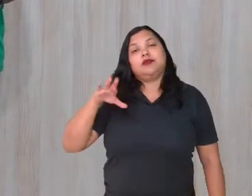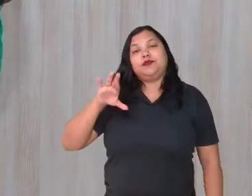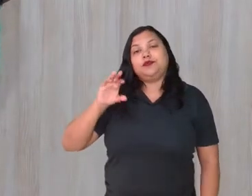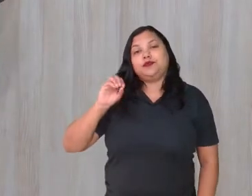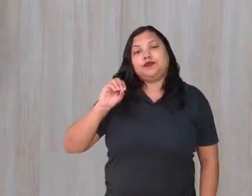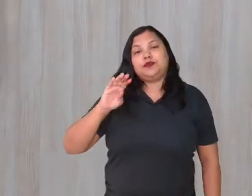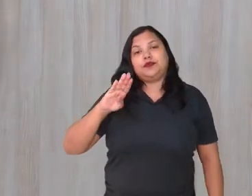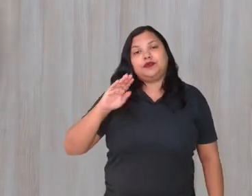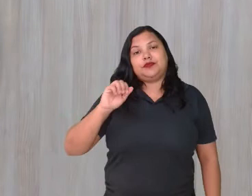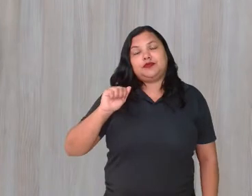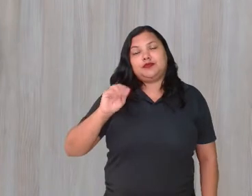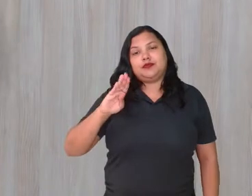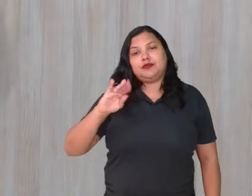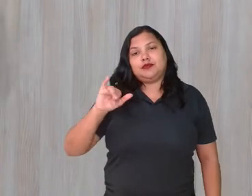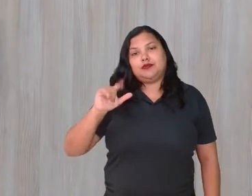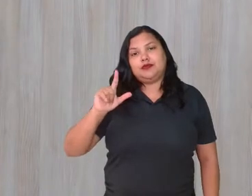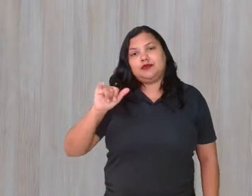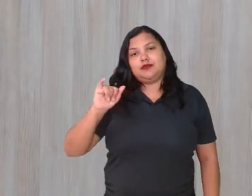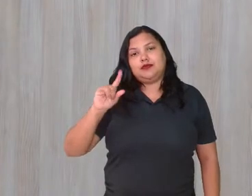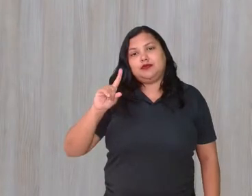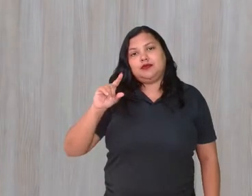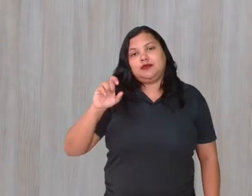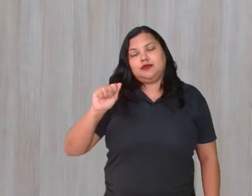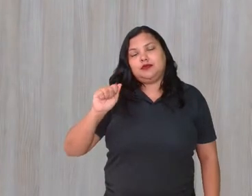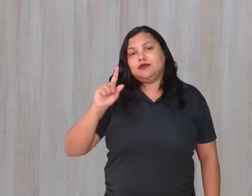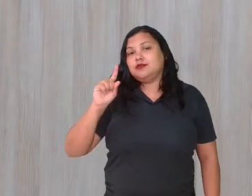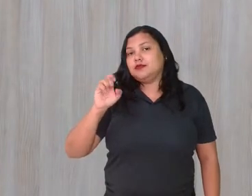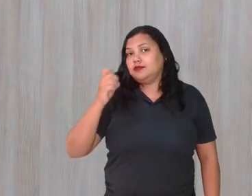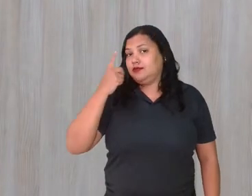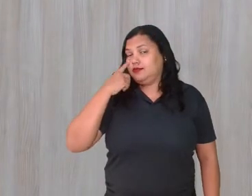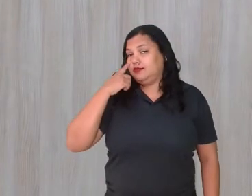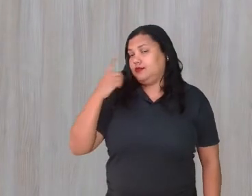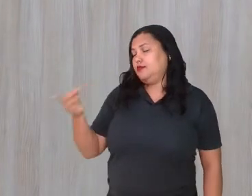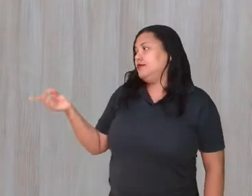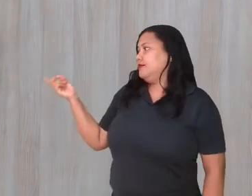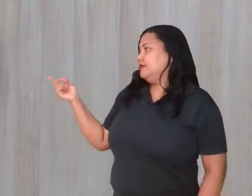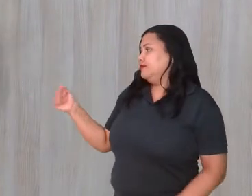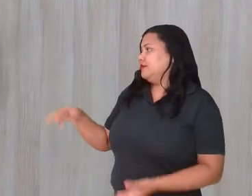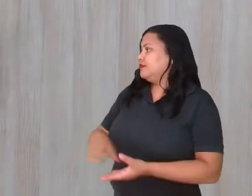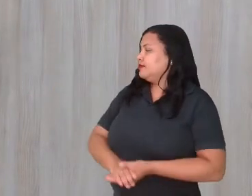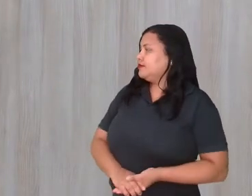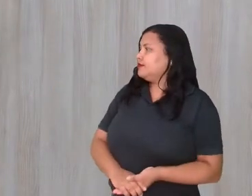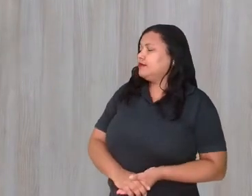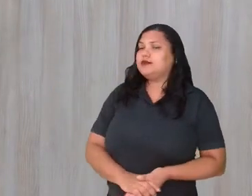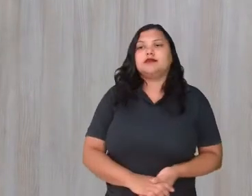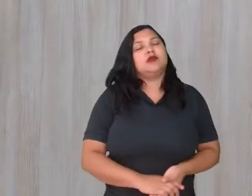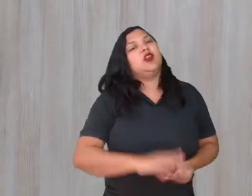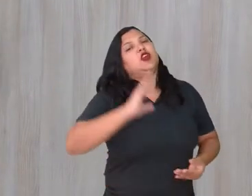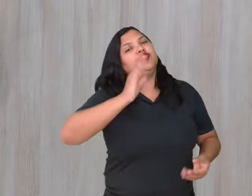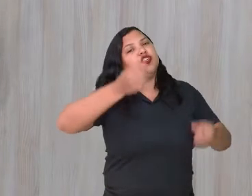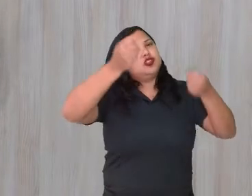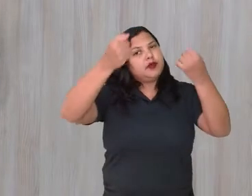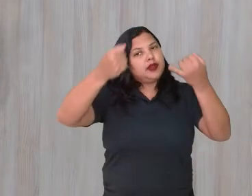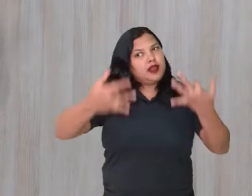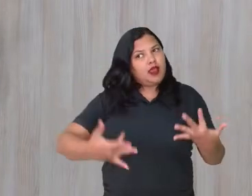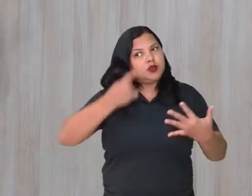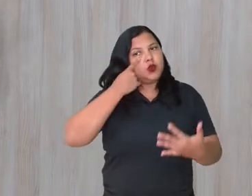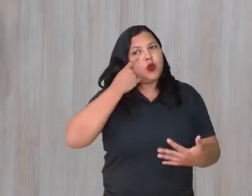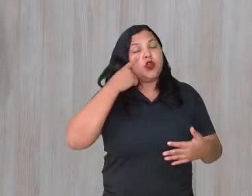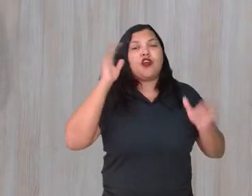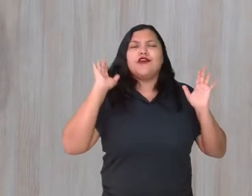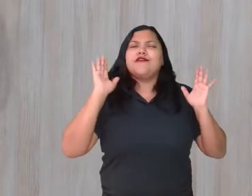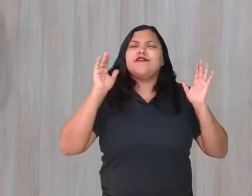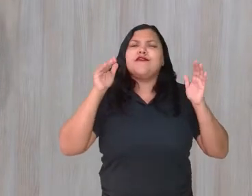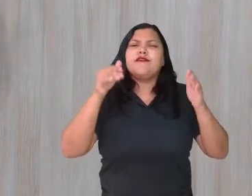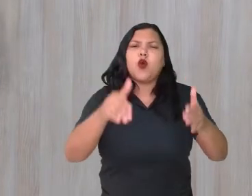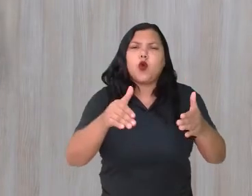a gente trabalhou na aula de hoje, com relação à chance, tá certo? Então, como eu já havia falado na aula, a gente deu uma ênfase